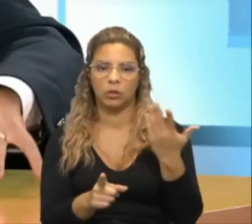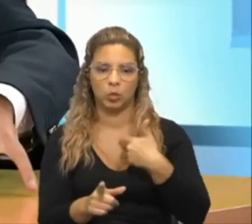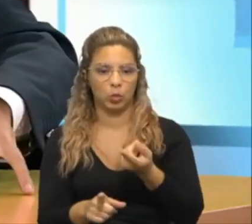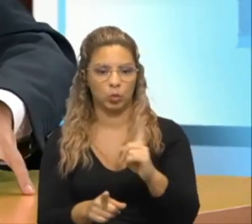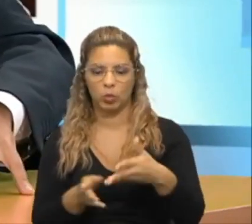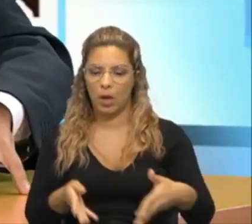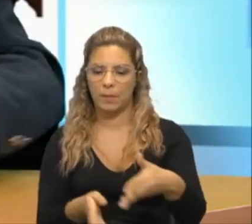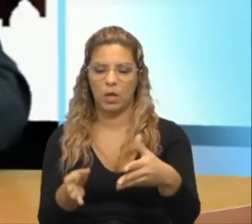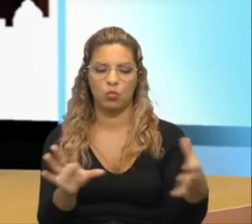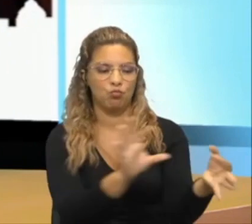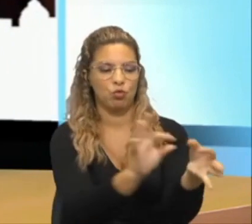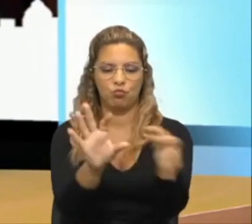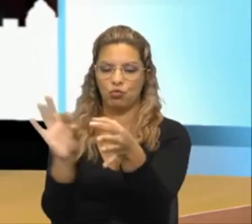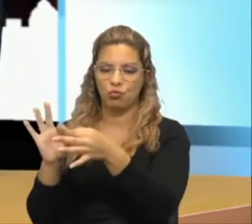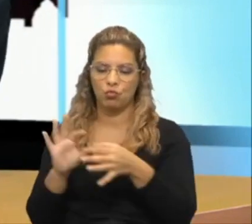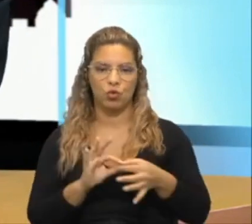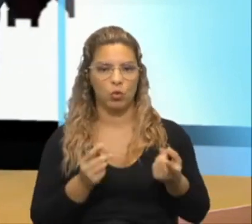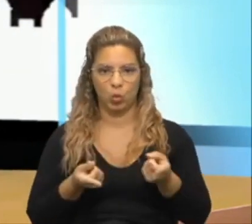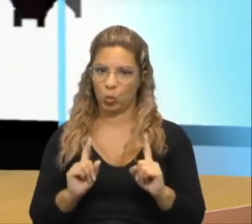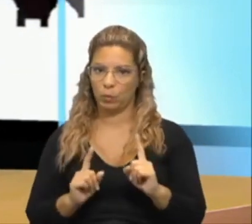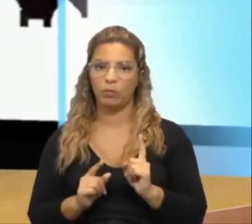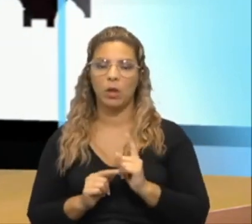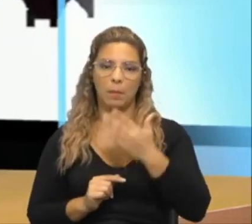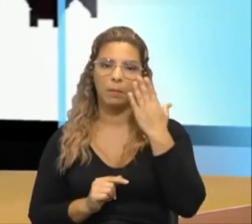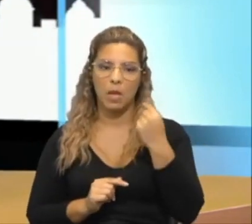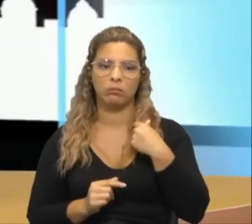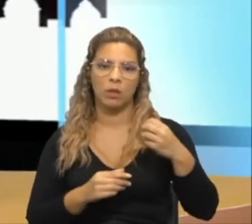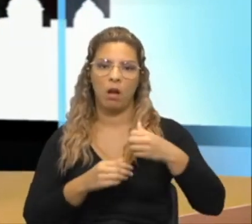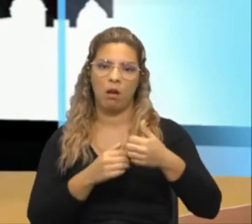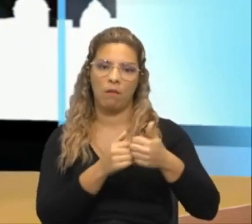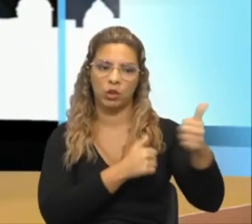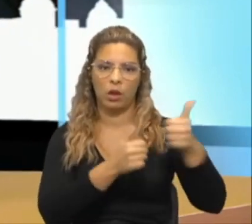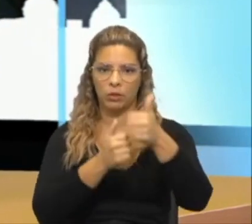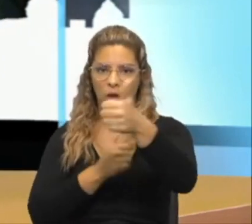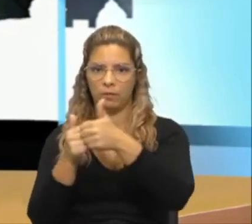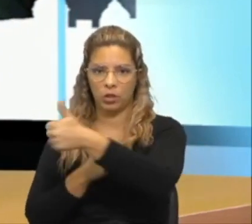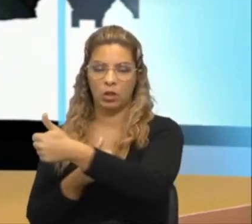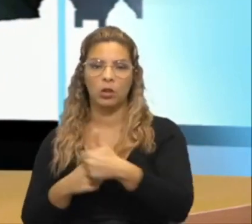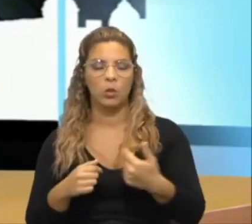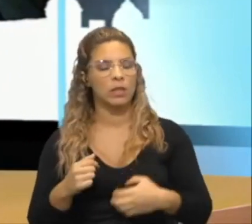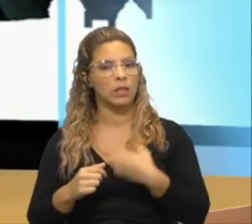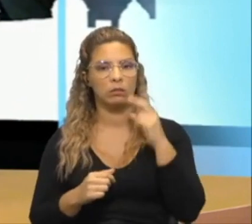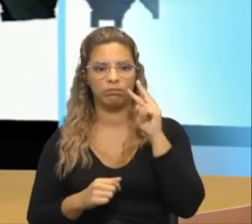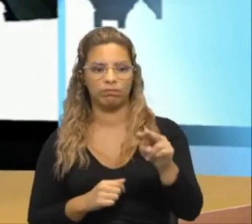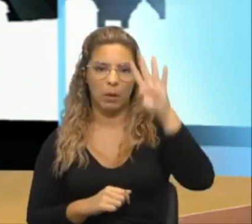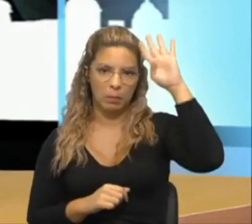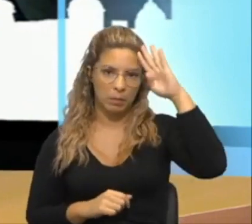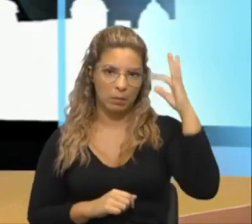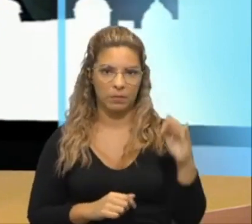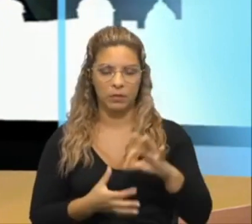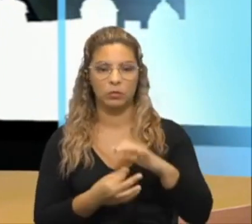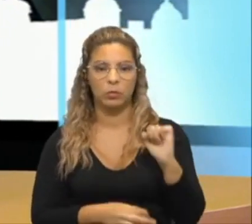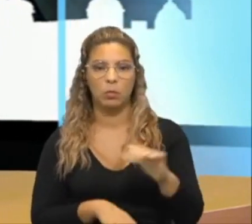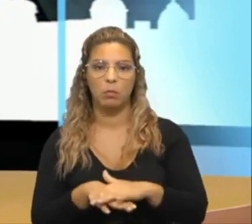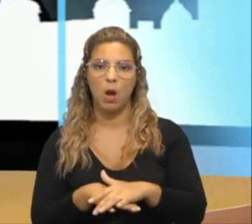nações mais próximas e dialogantes. E sobre isto é onde eu acho que está a grande originalidade do Papa Francisco e aquilo que propõe e que a Igreja tem